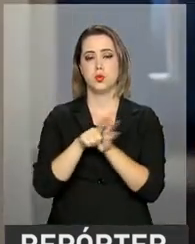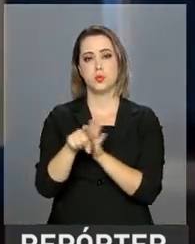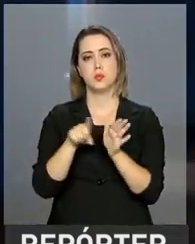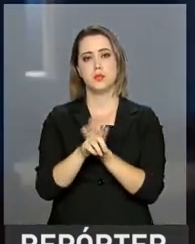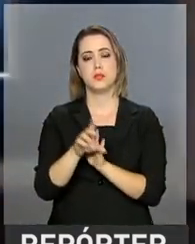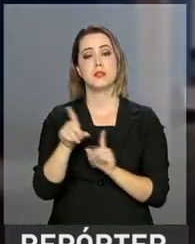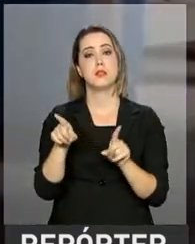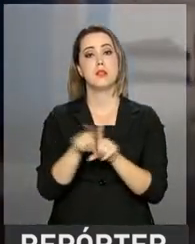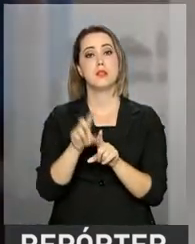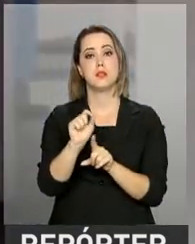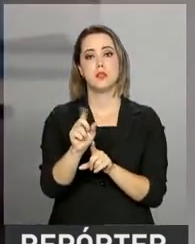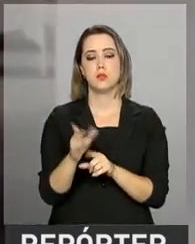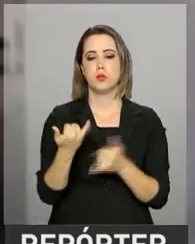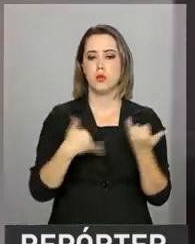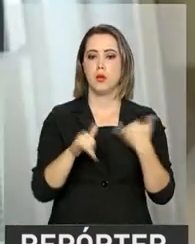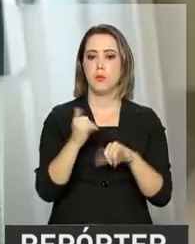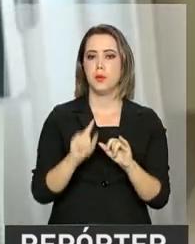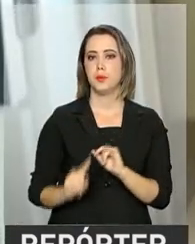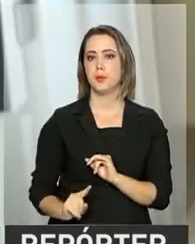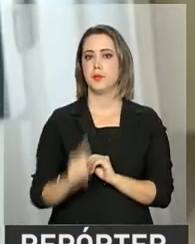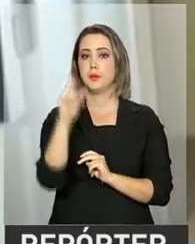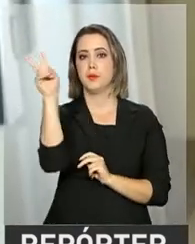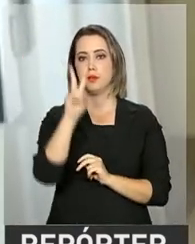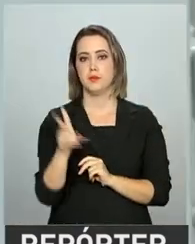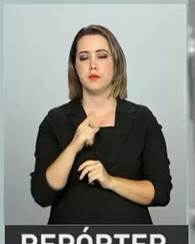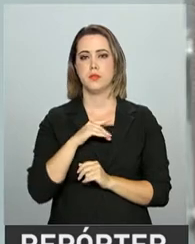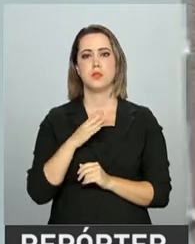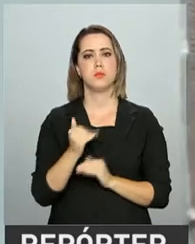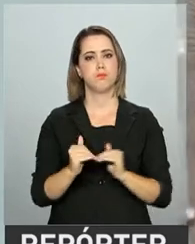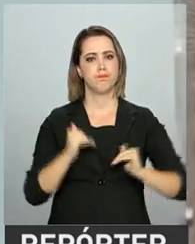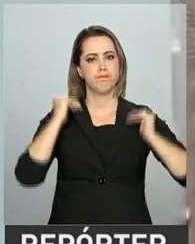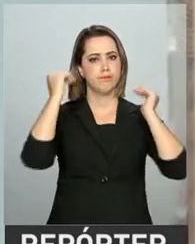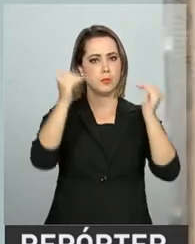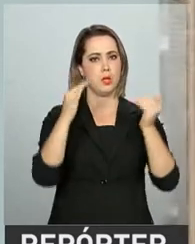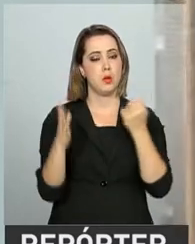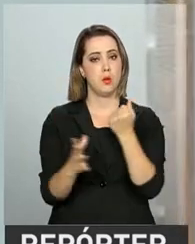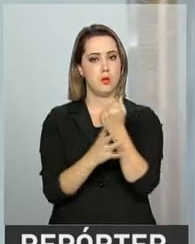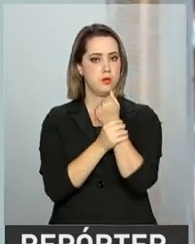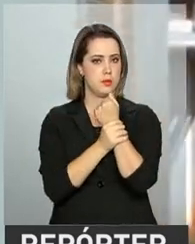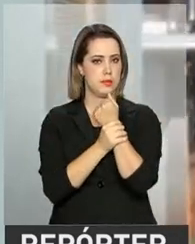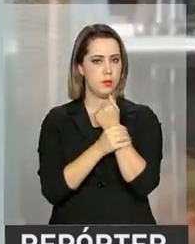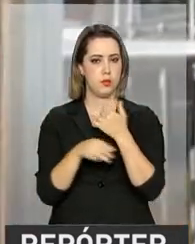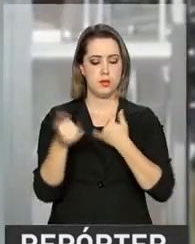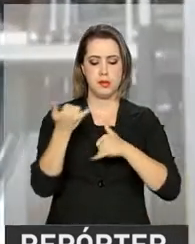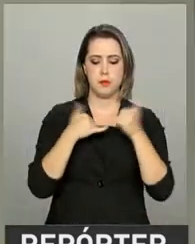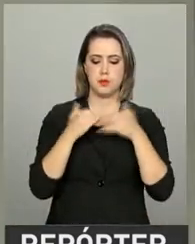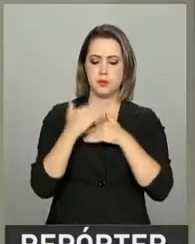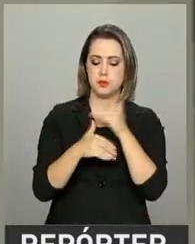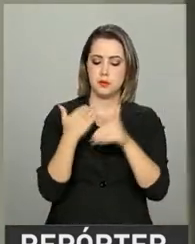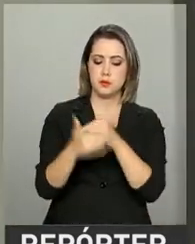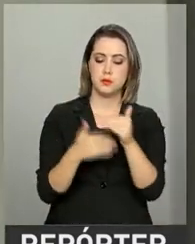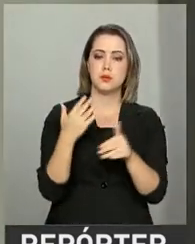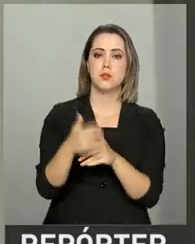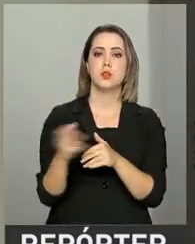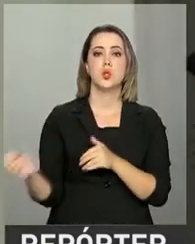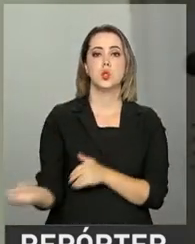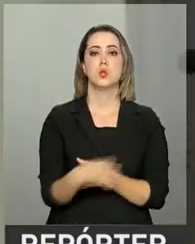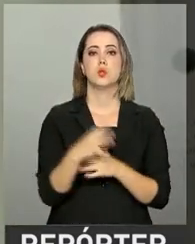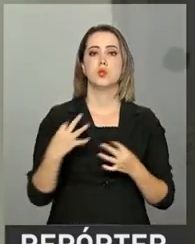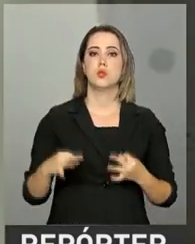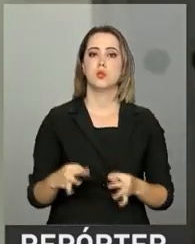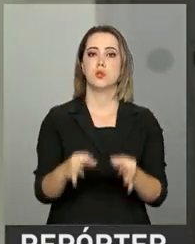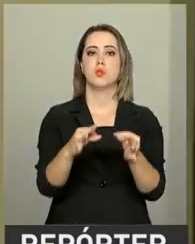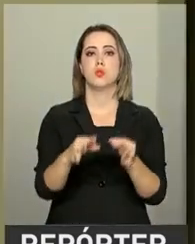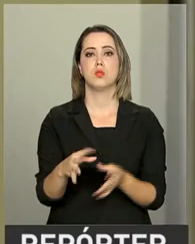laboratório é a primeira estrutura do brasil de alto nível de biossegurança para pesquisa desenvolvimento e inovação em